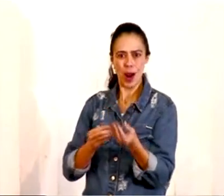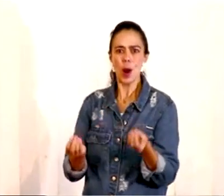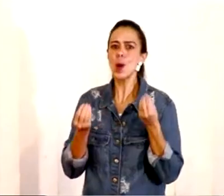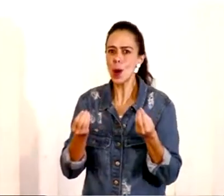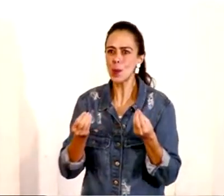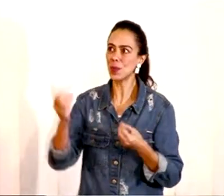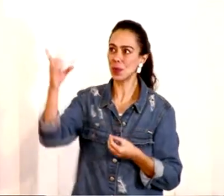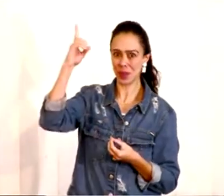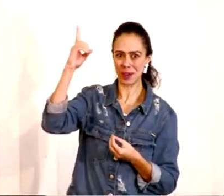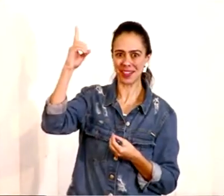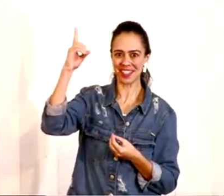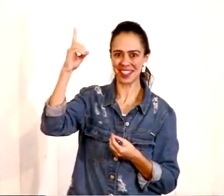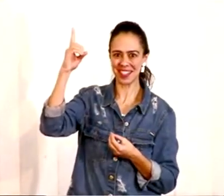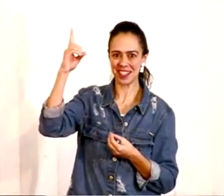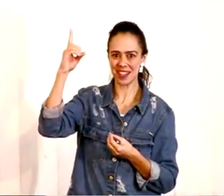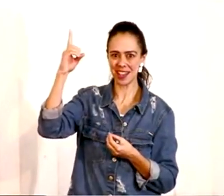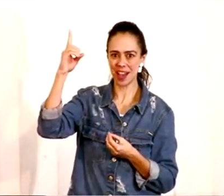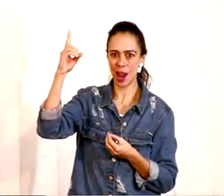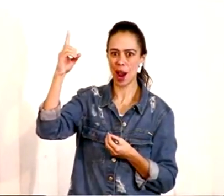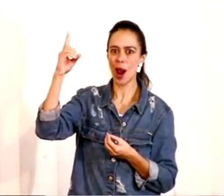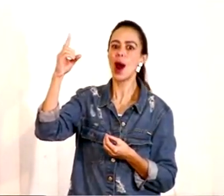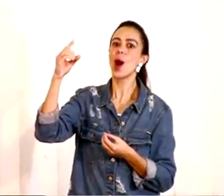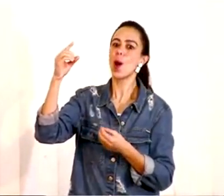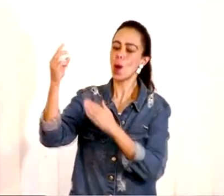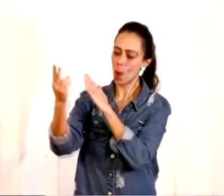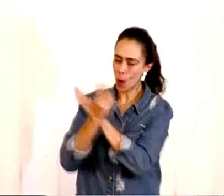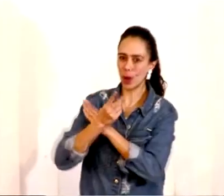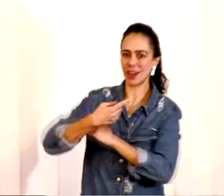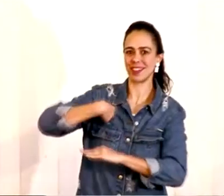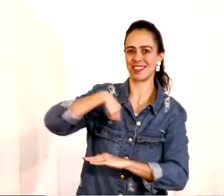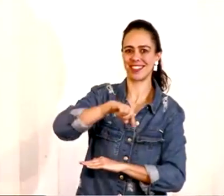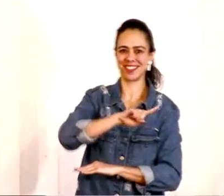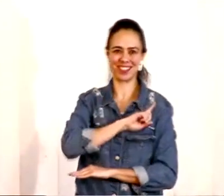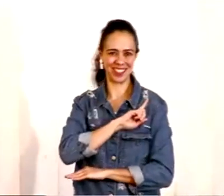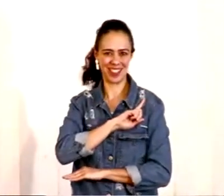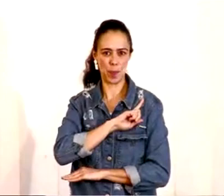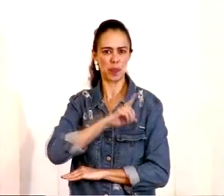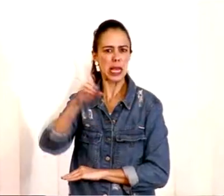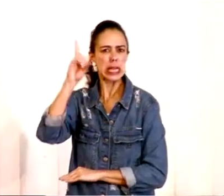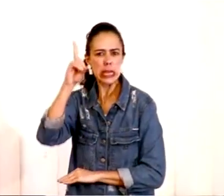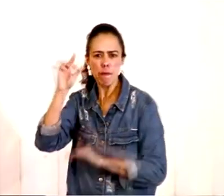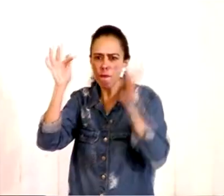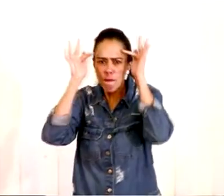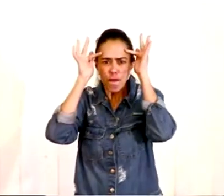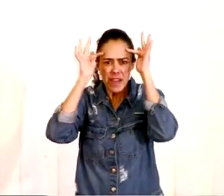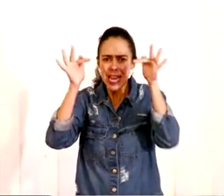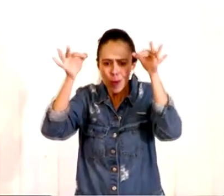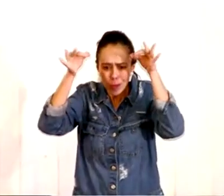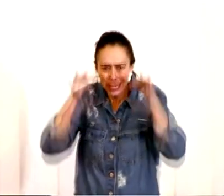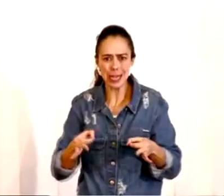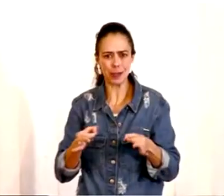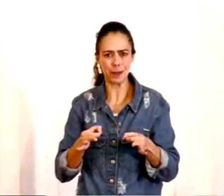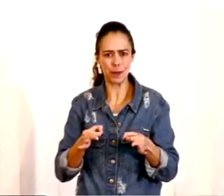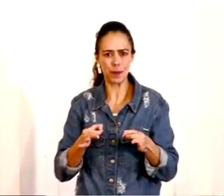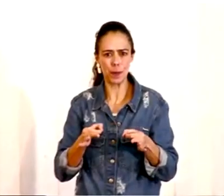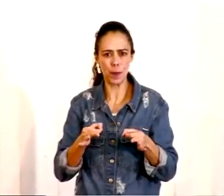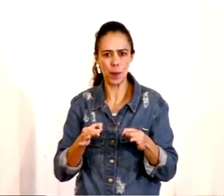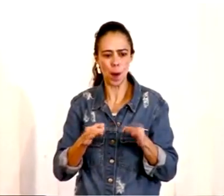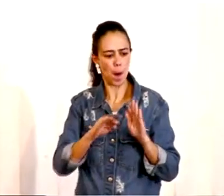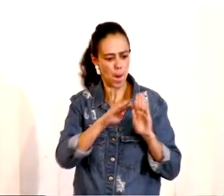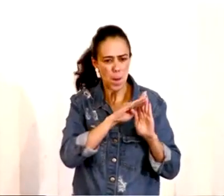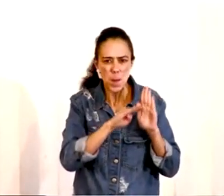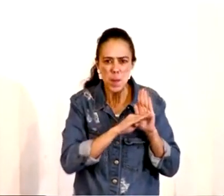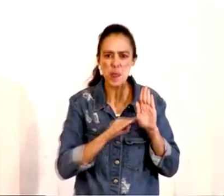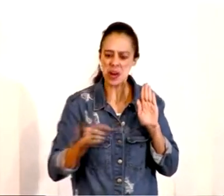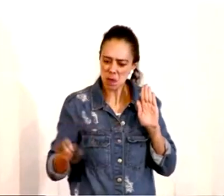momento Deus desamparou ou deixou de cumprir o seu propósito eterno. E que nós vamos